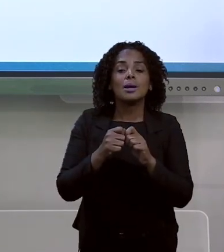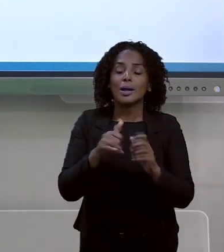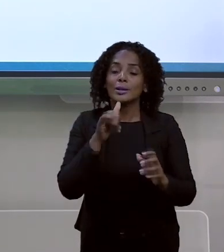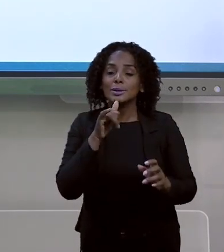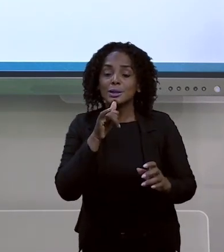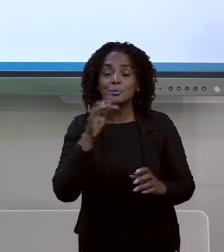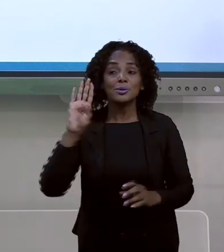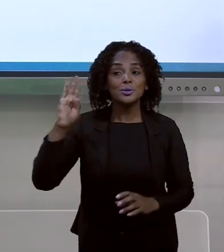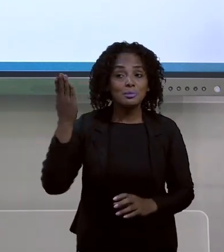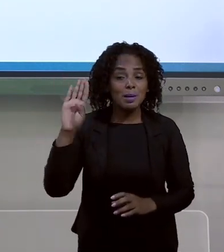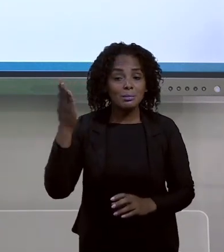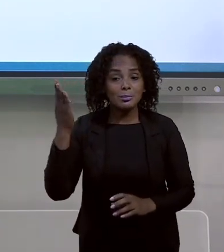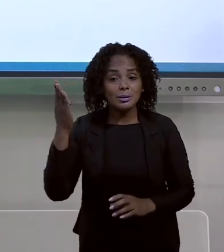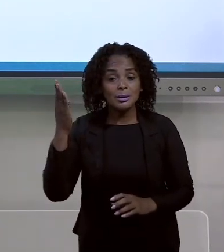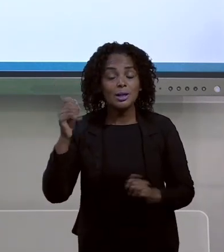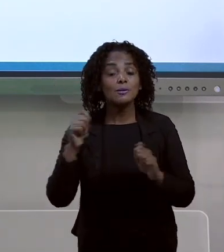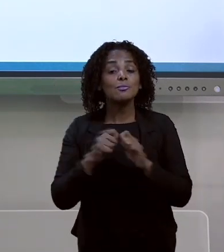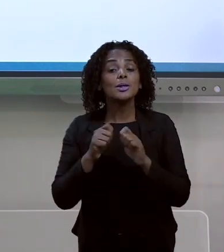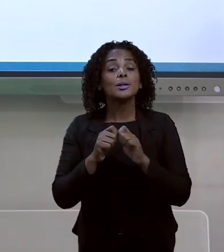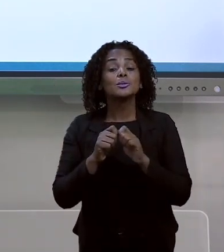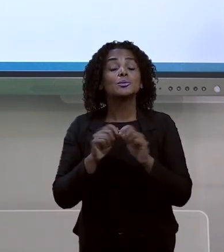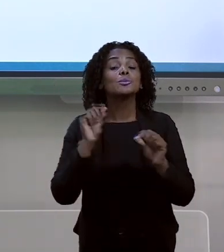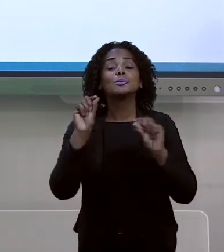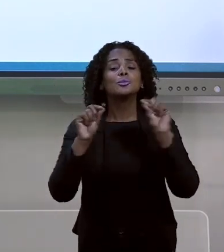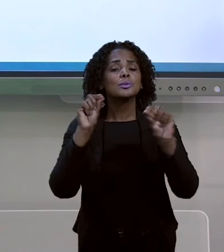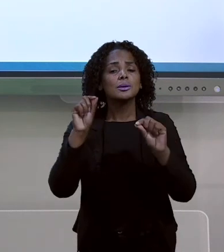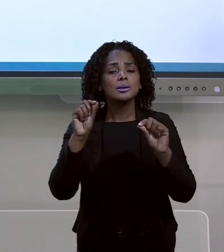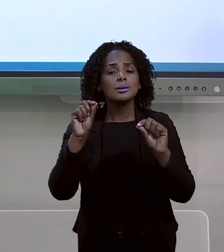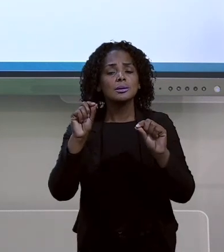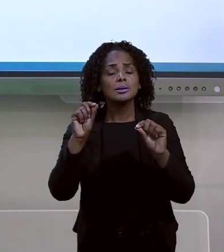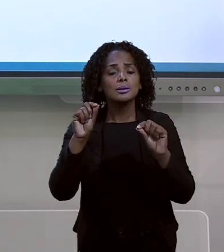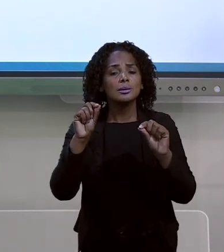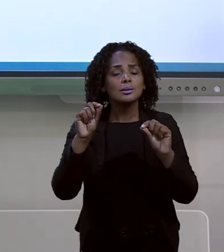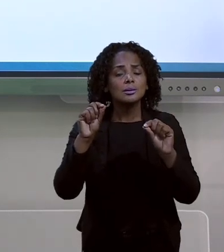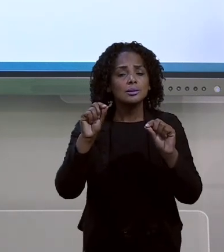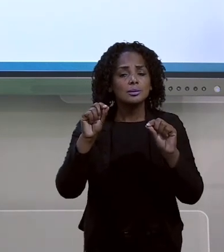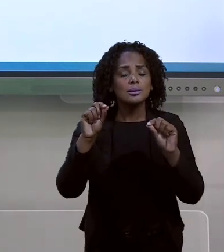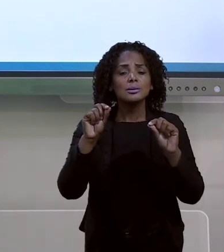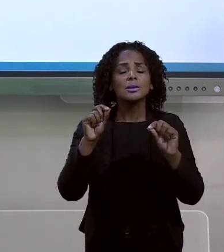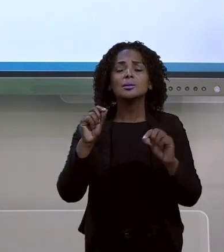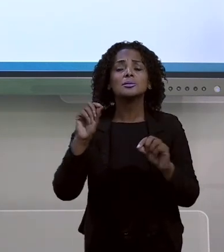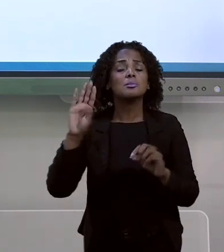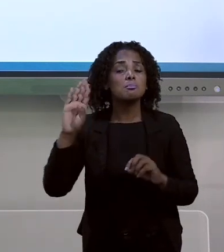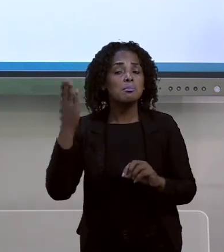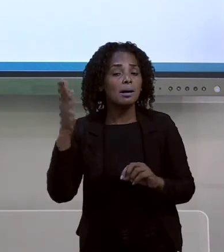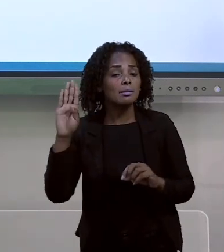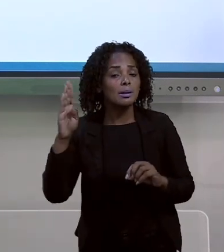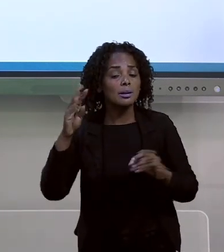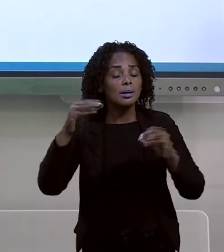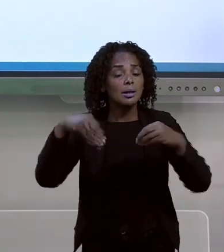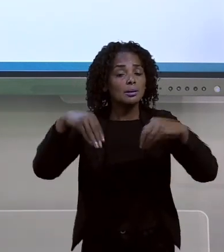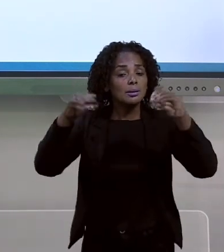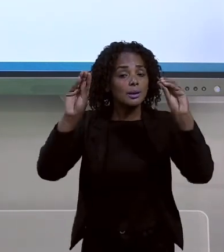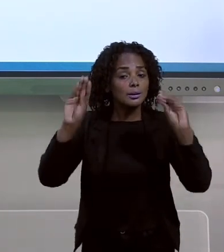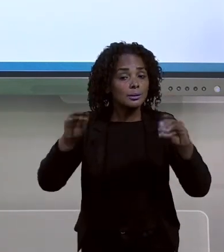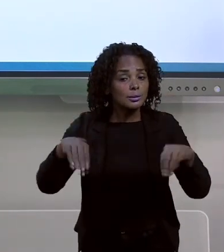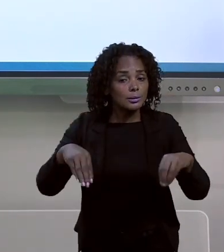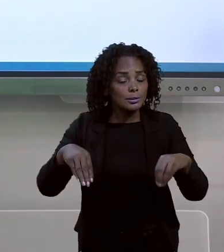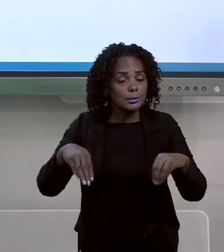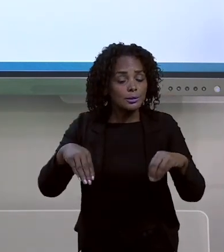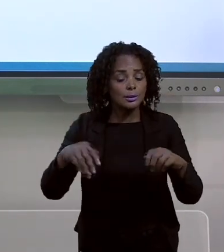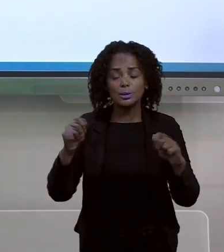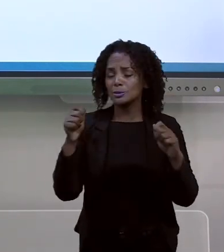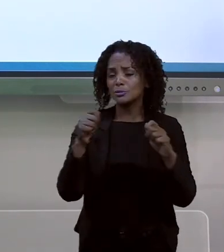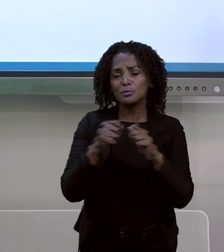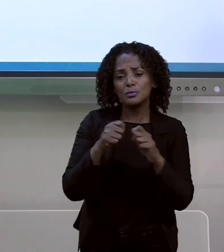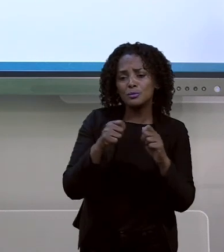na frente madeira. É feito de madeira e tecido, você vai escrever na frente madeira e tecido. É feito de mais